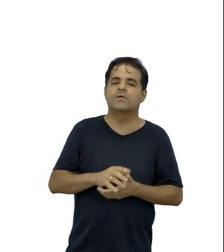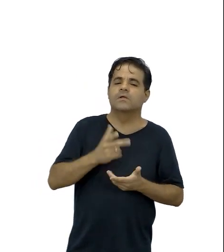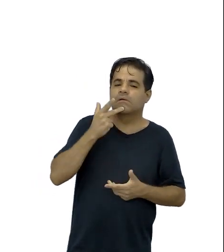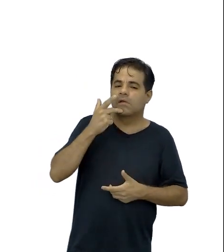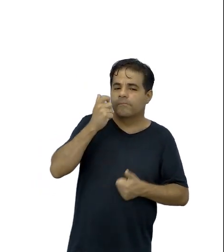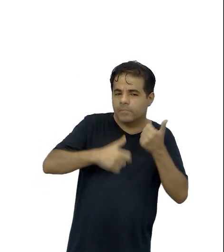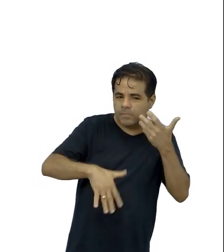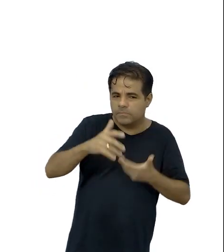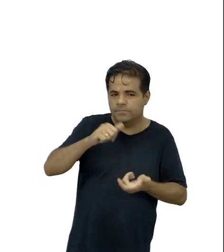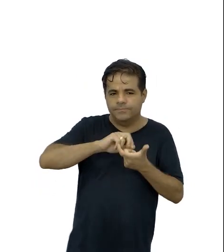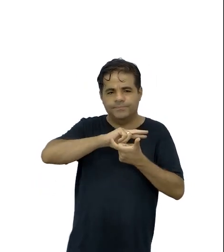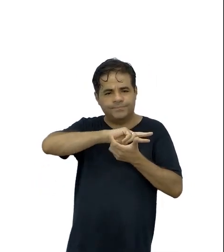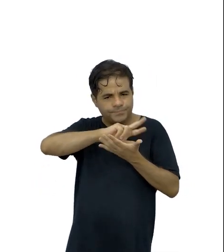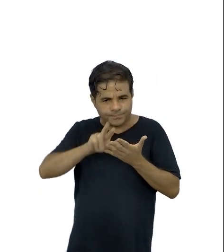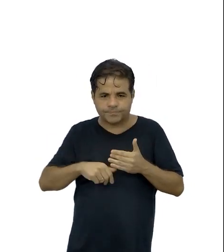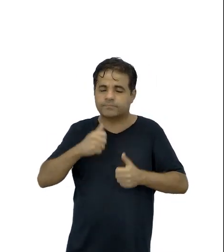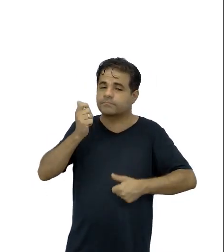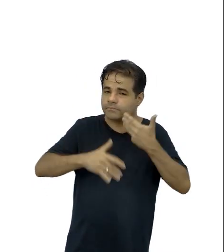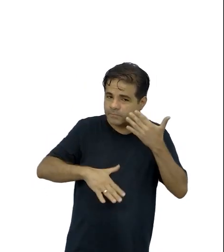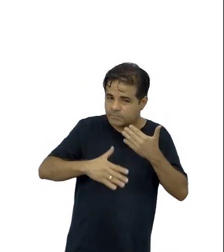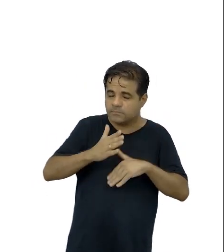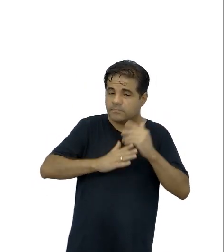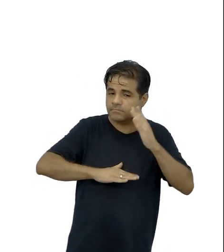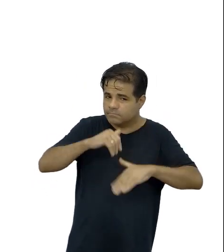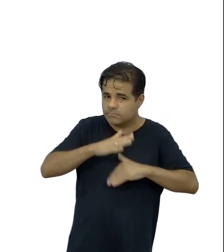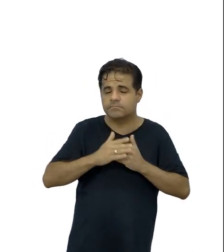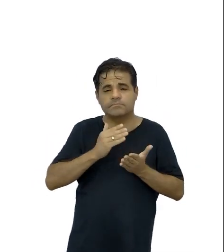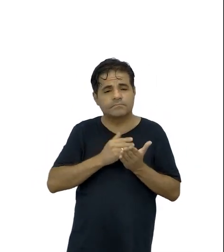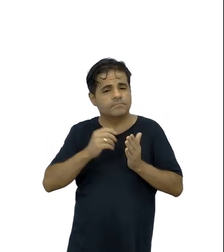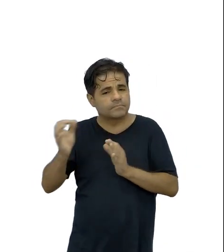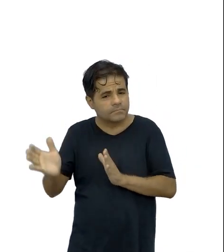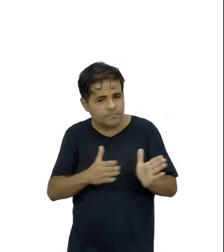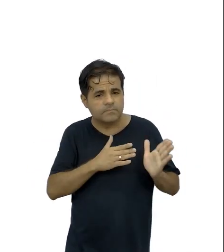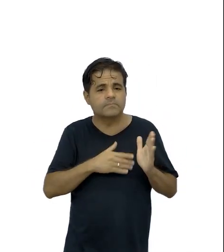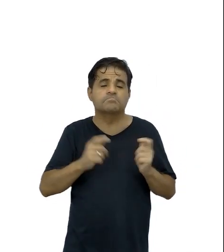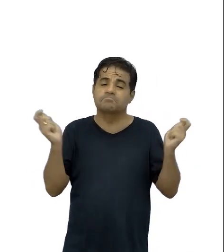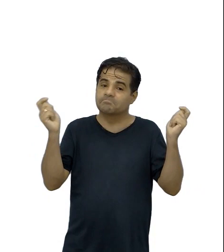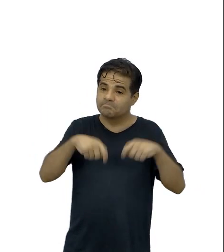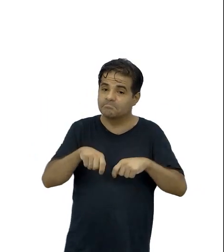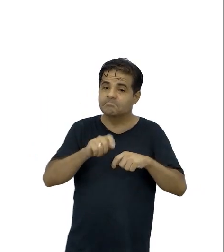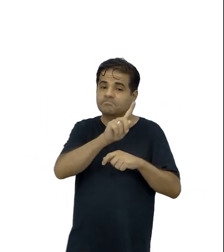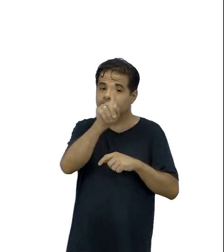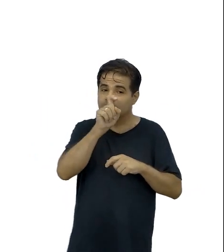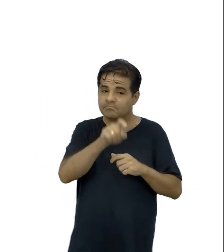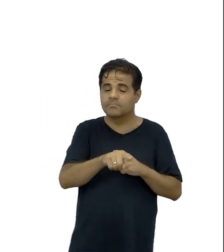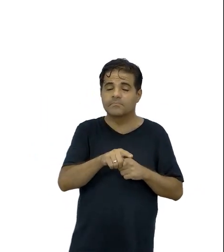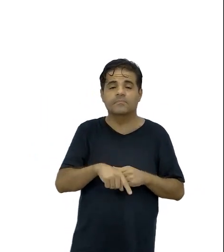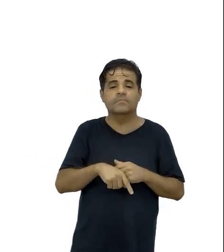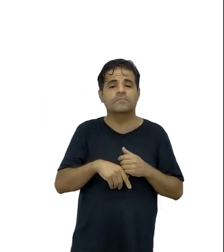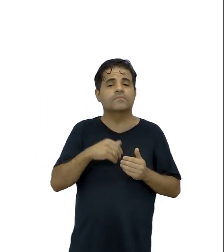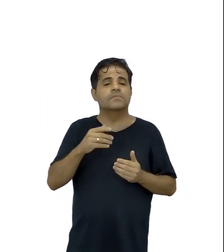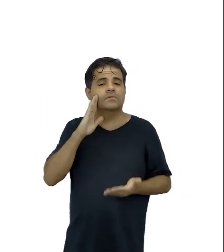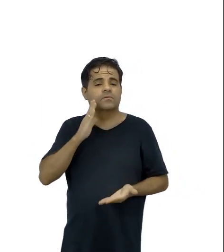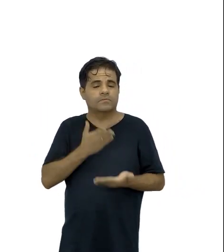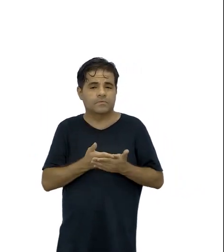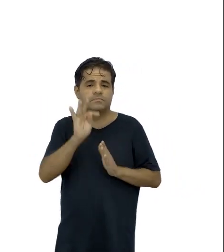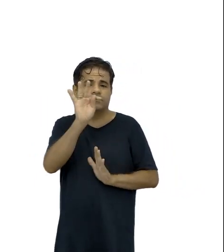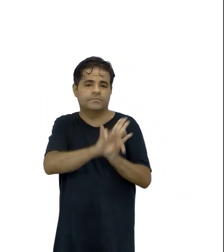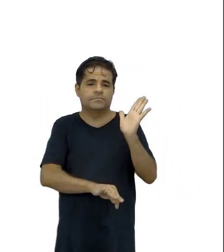textuais. Então, são esquemas mentais elaborados a partir de hipóteses sobre o conteúdo do